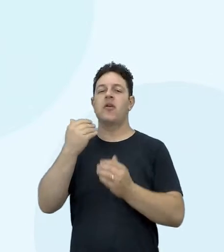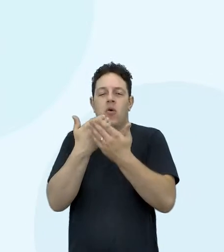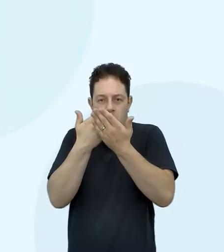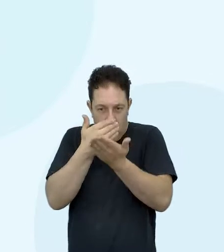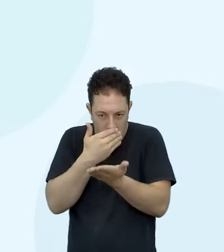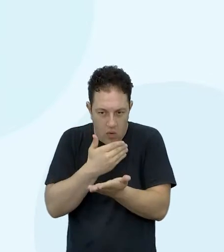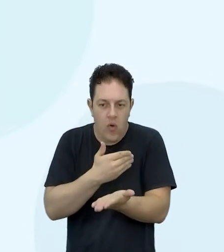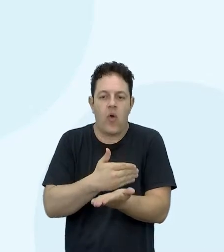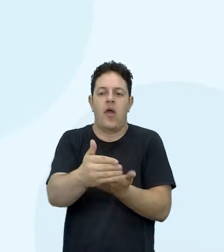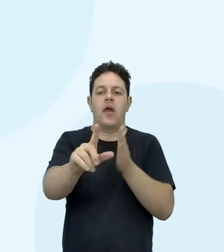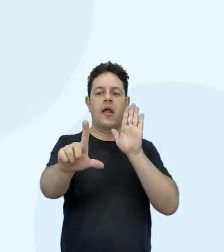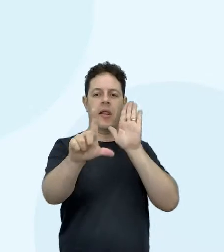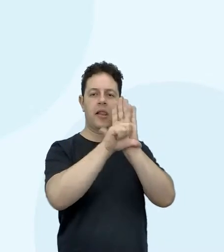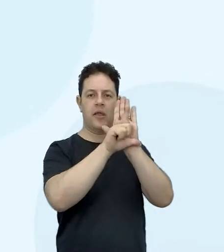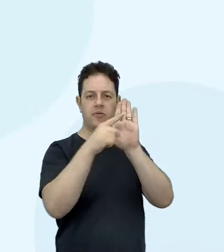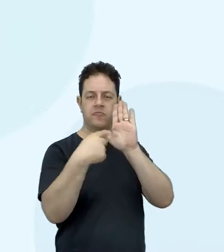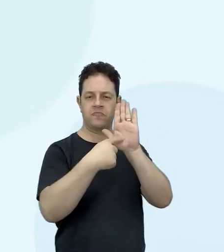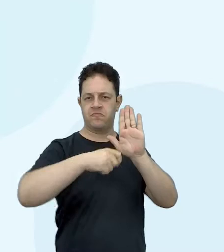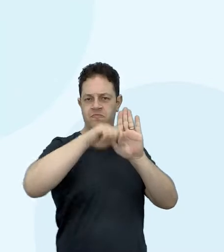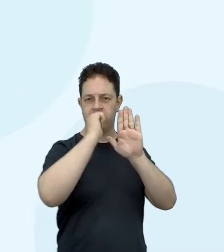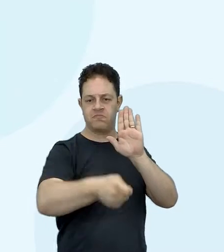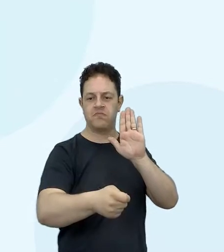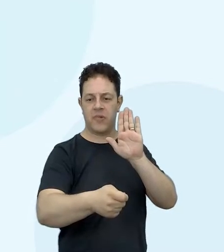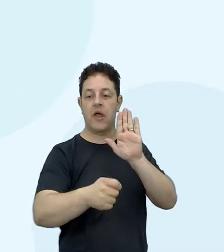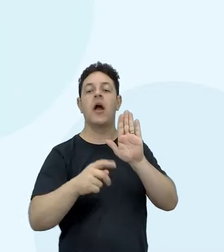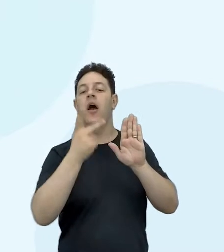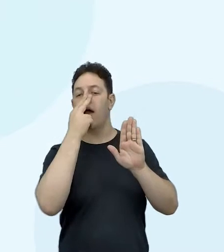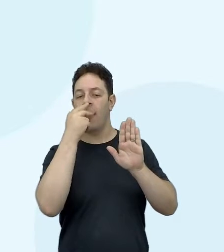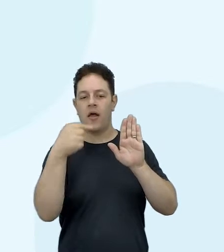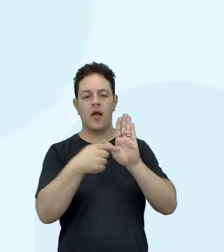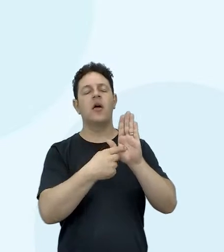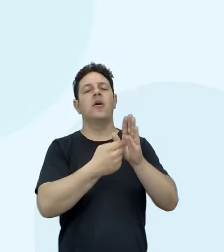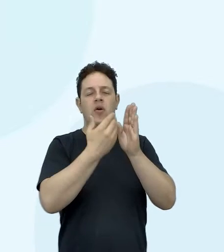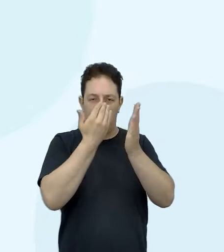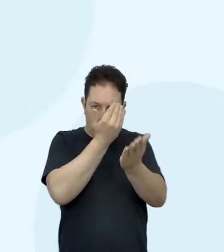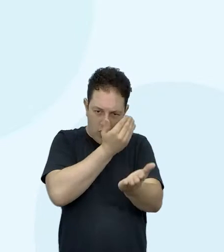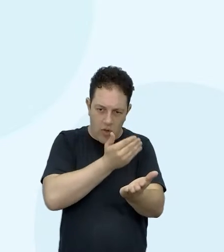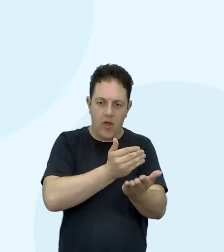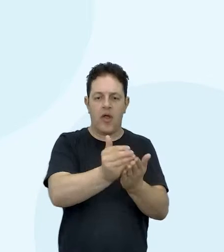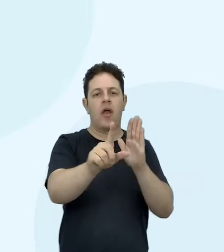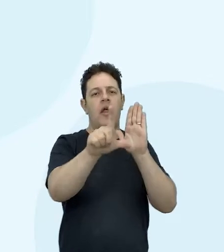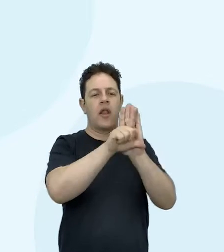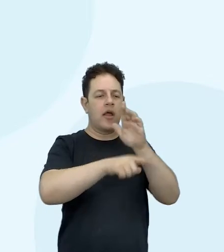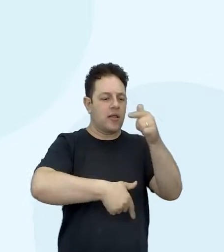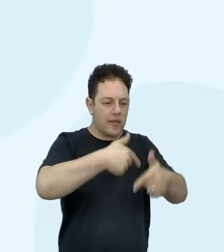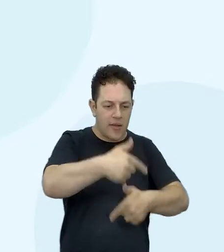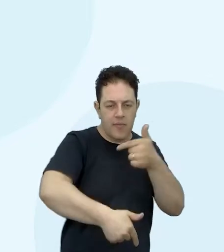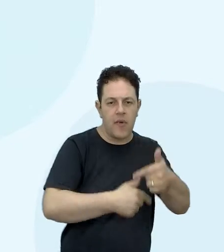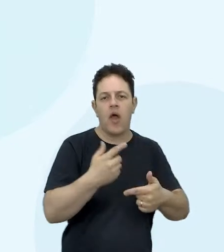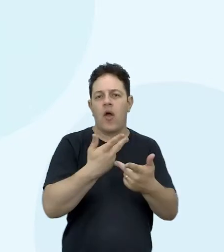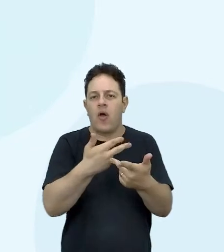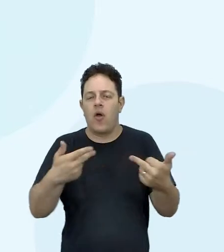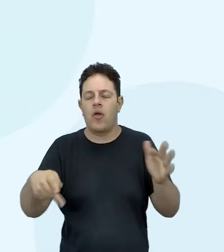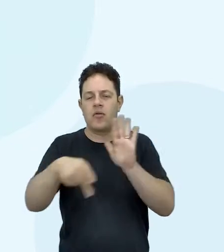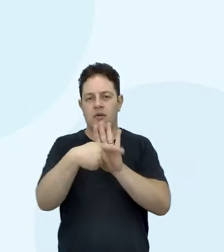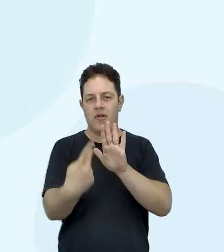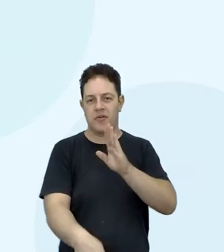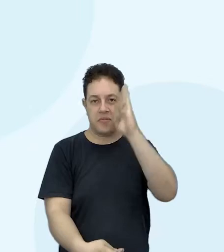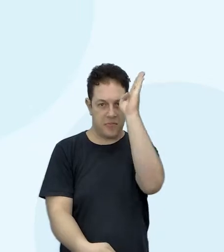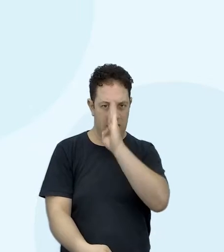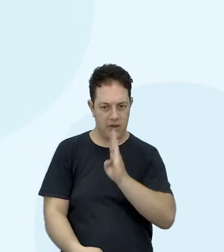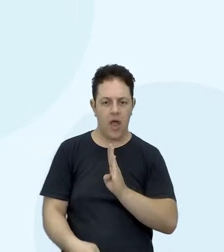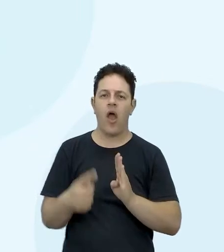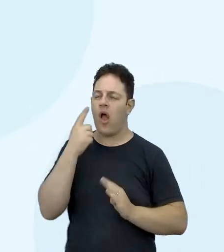legalizada, que vai ser consolidada as leis trabalhistas no Brasil.